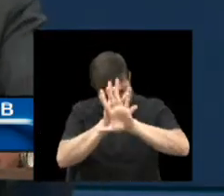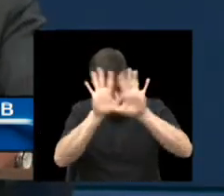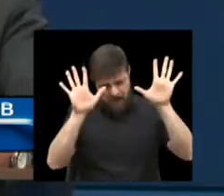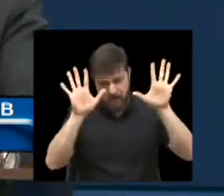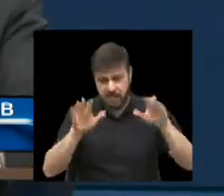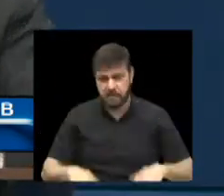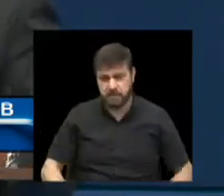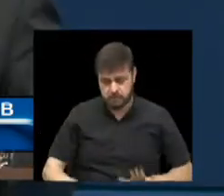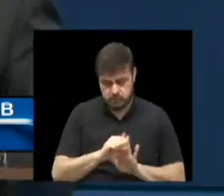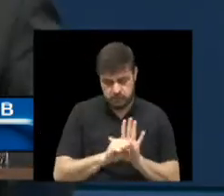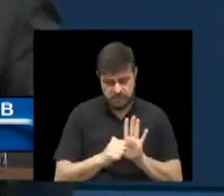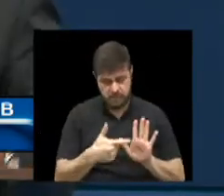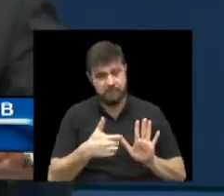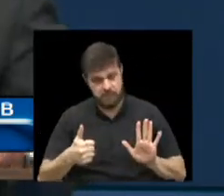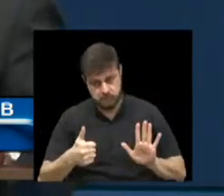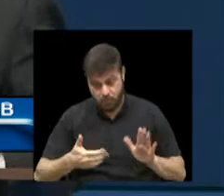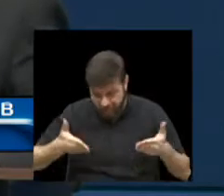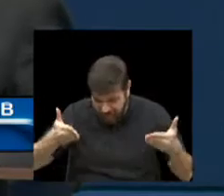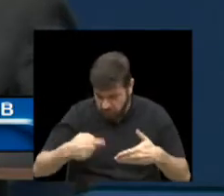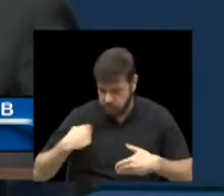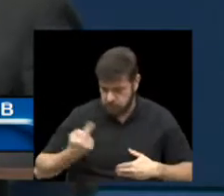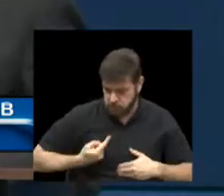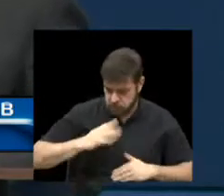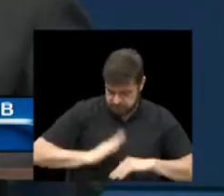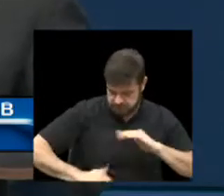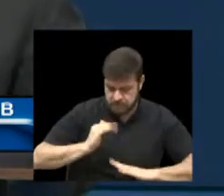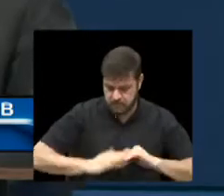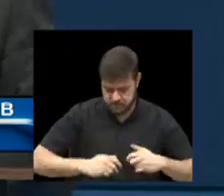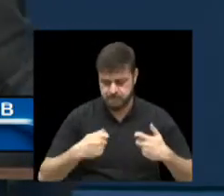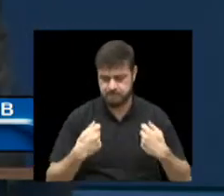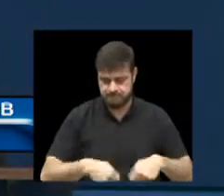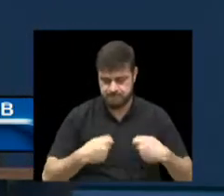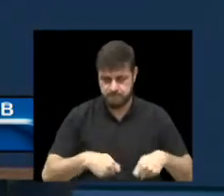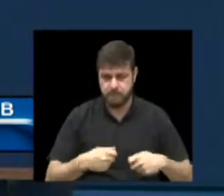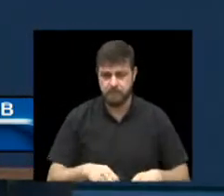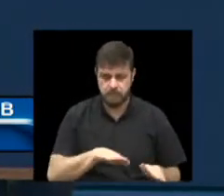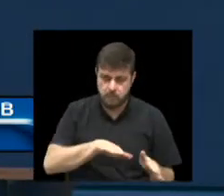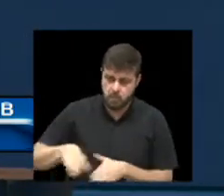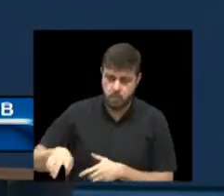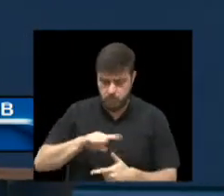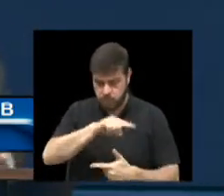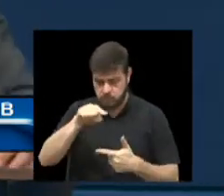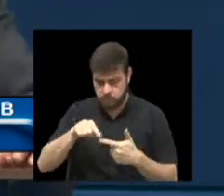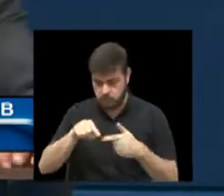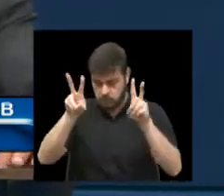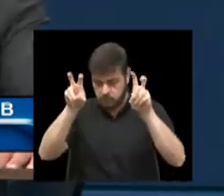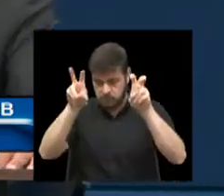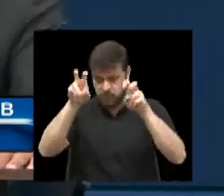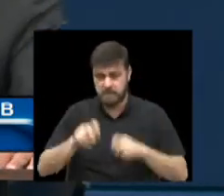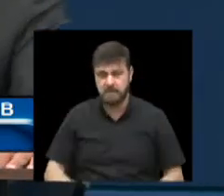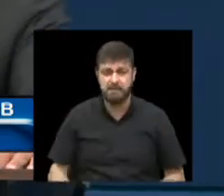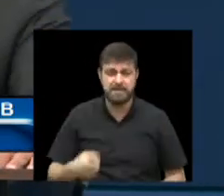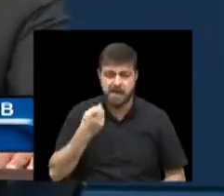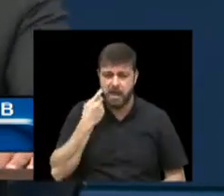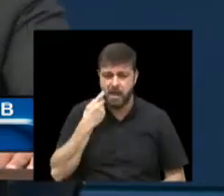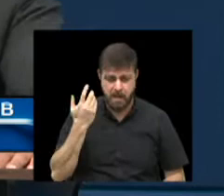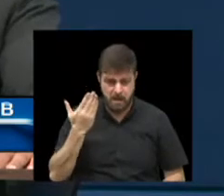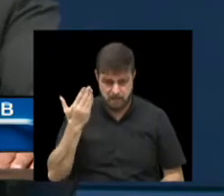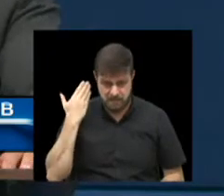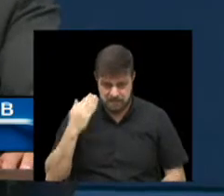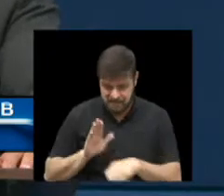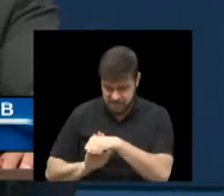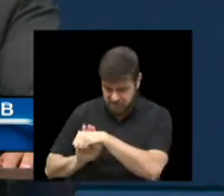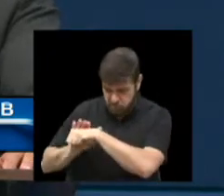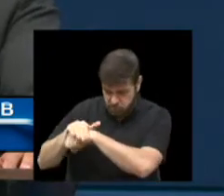e o século XXI exige providências nesse sentido. O outro assunto que me traz à tribuna é que, na última sexta-feira, à